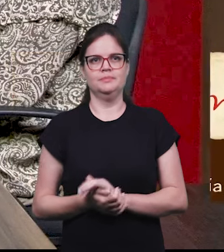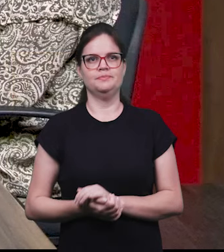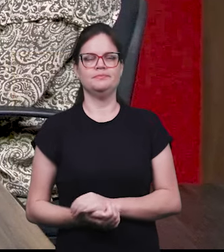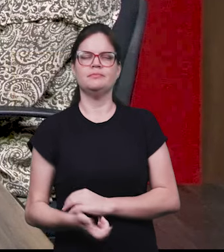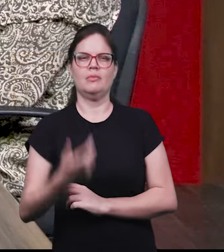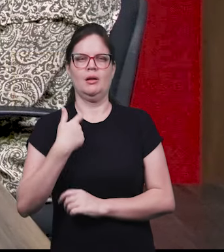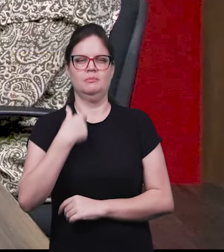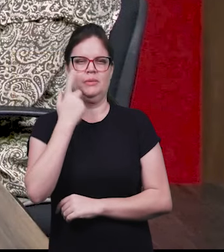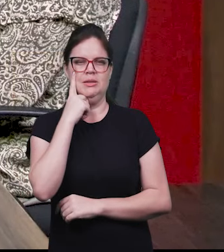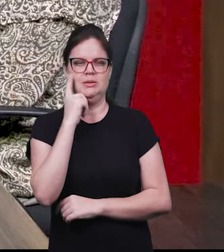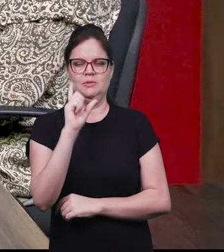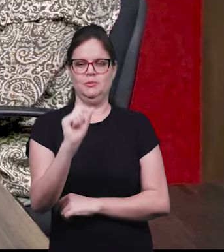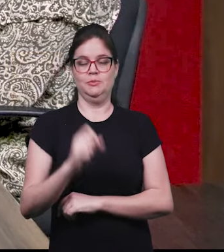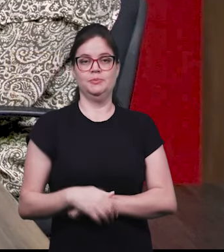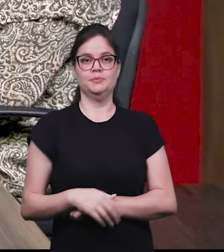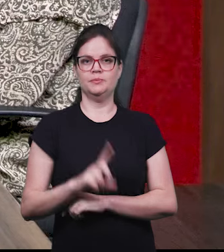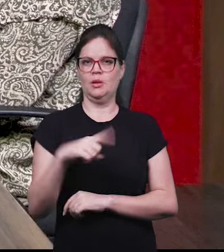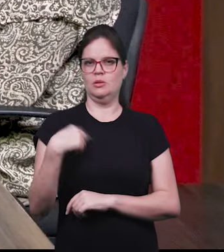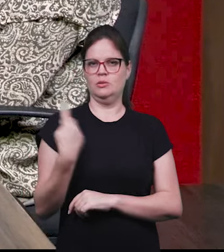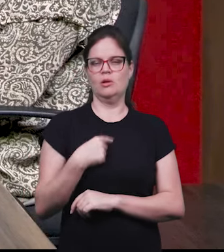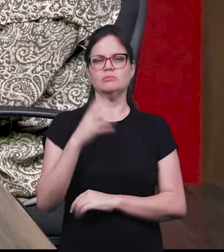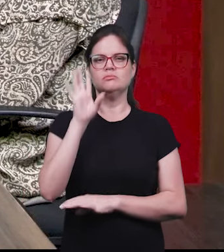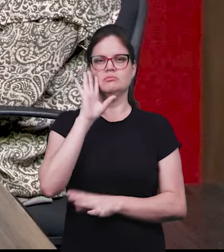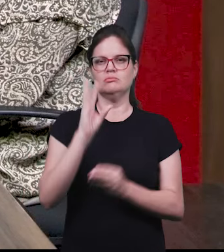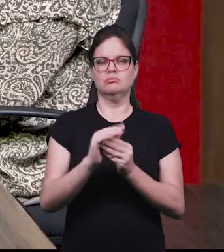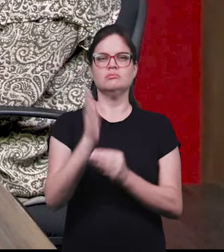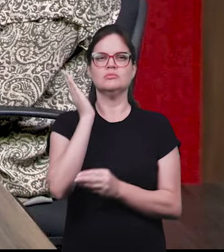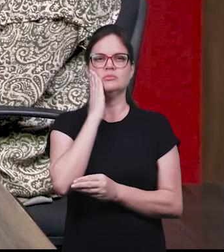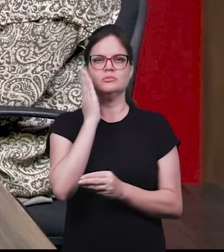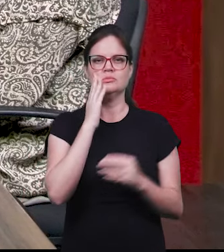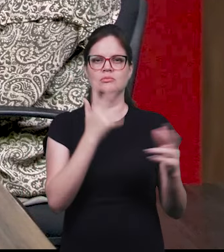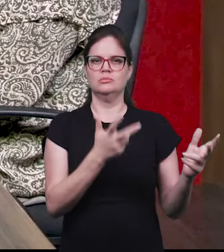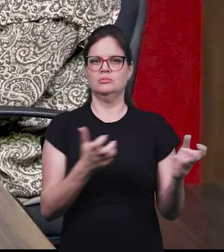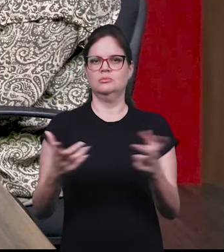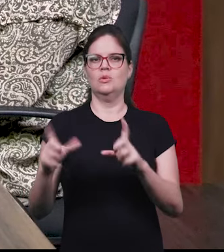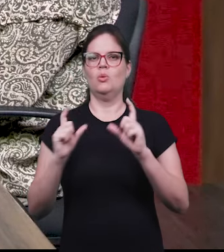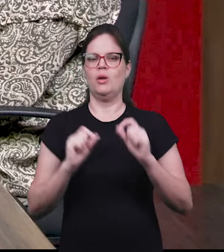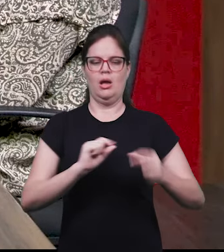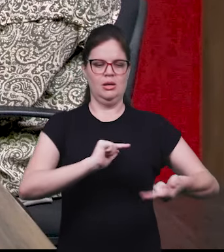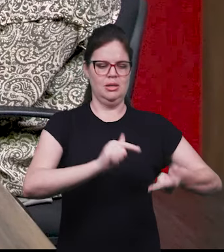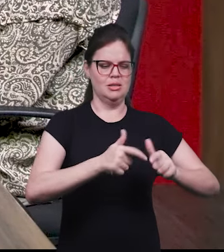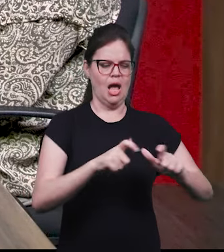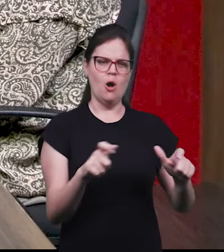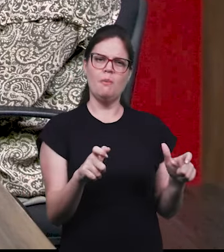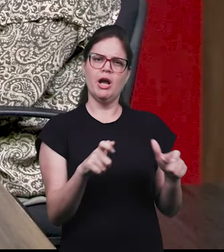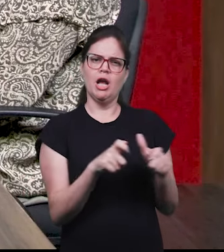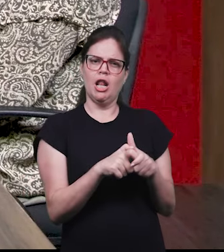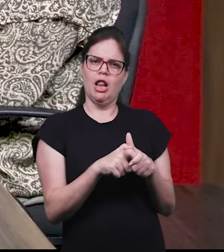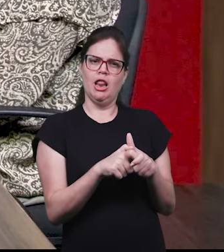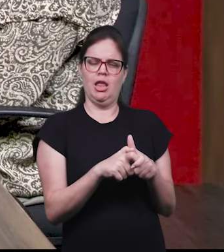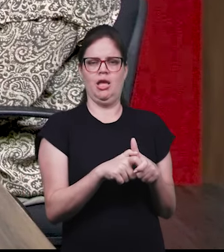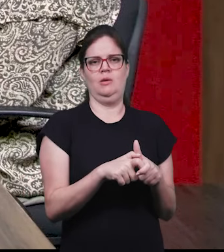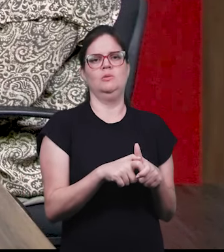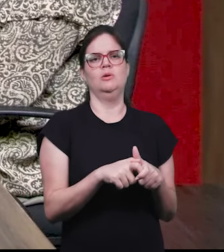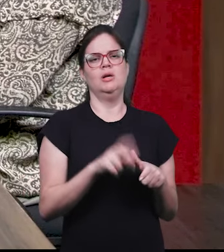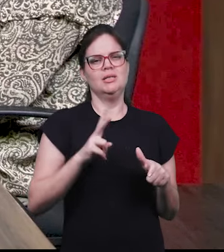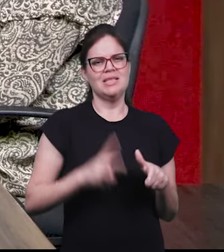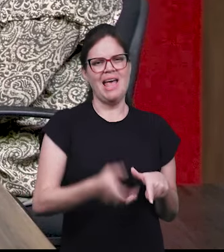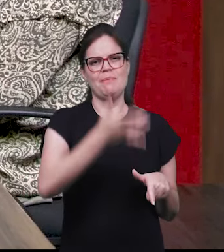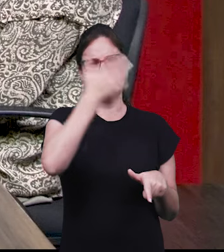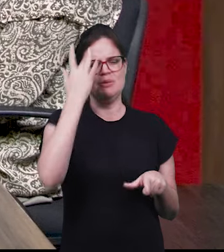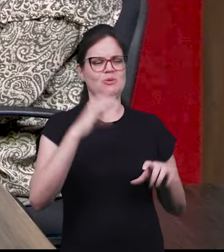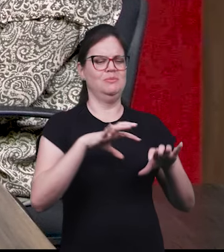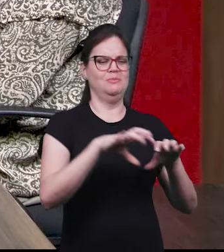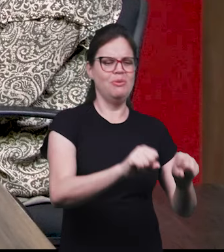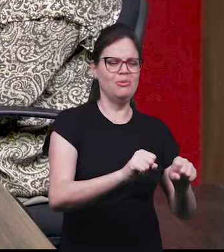fico pensando, a gente vê o mundo sempre, Israel sempre pequenininho, ali dominado,